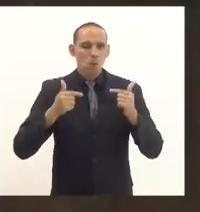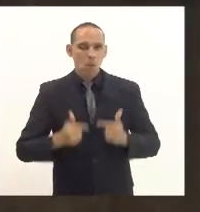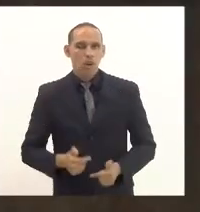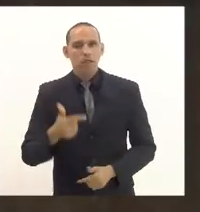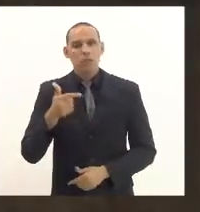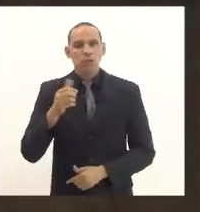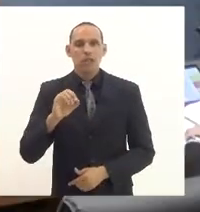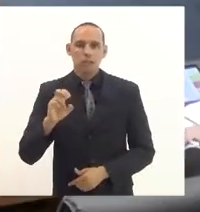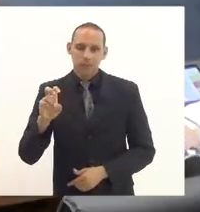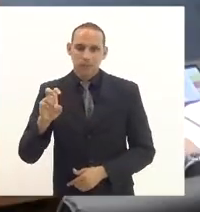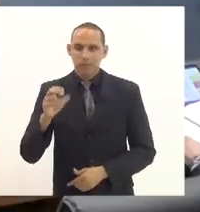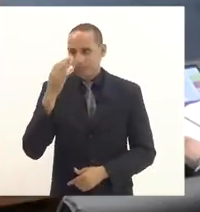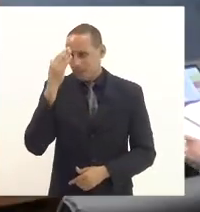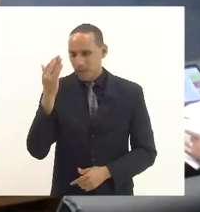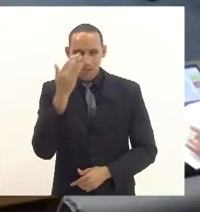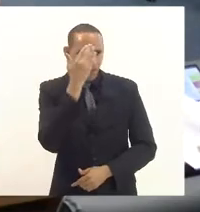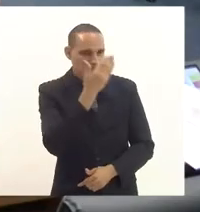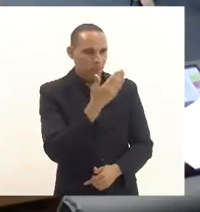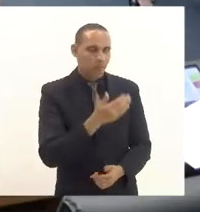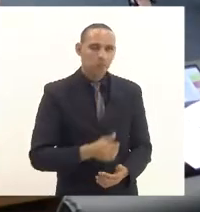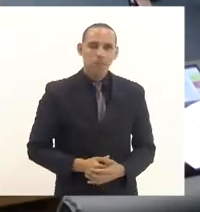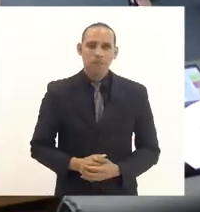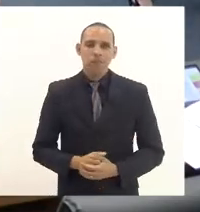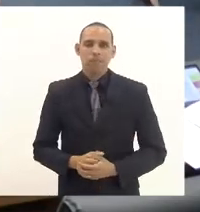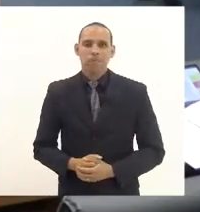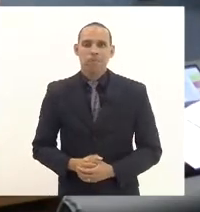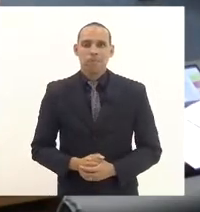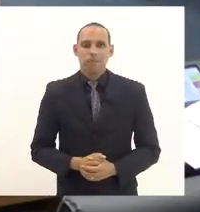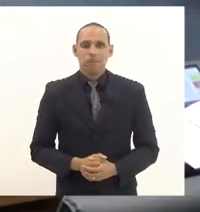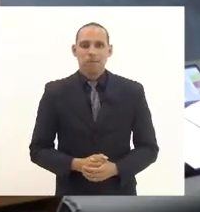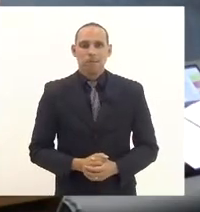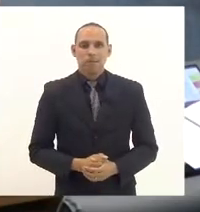Okay. Obrigada. Obrigado.